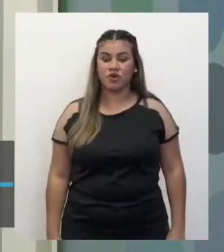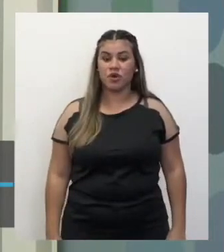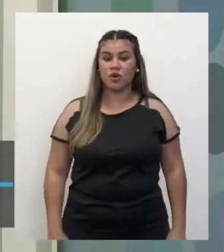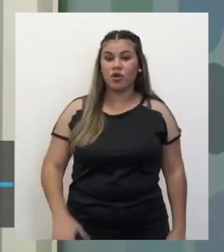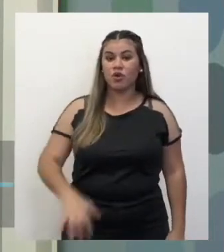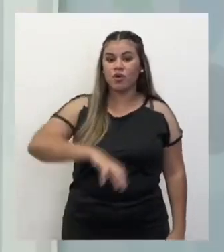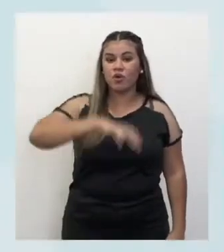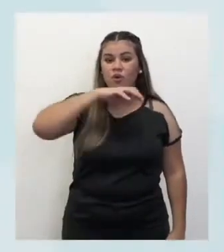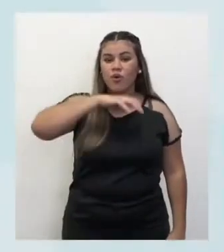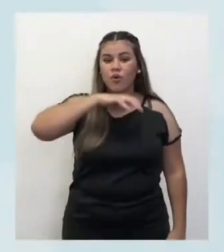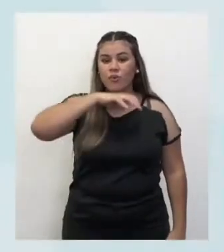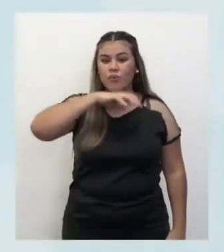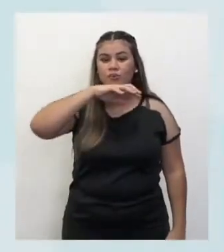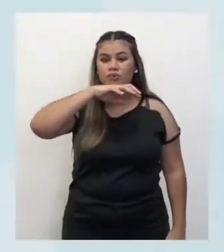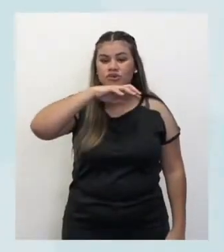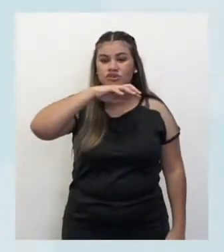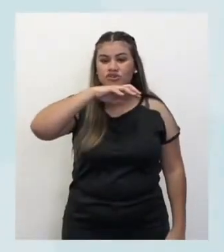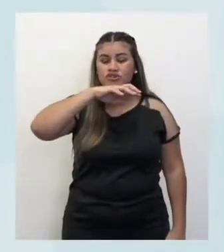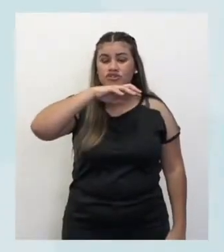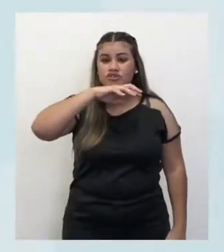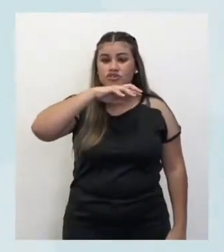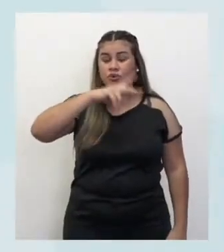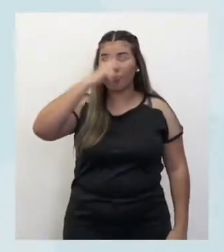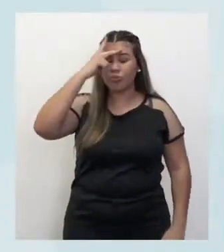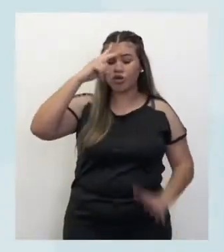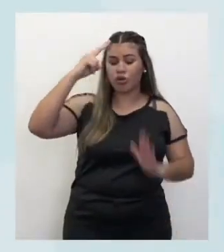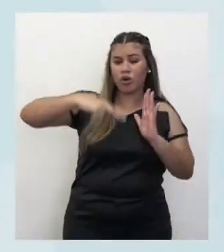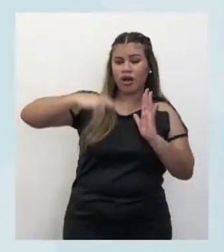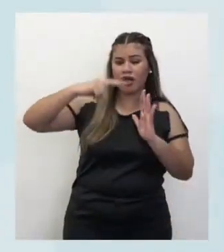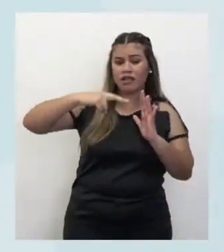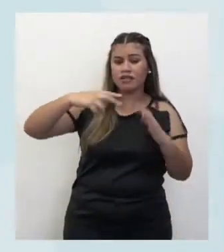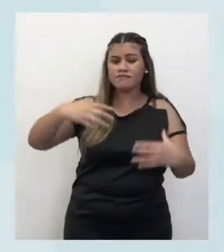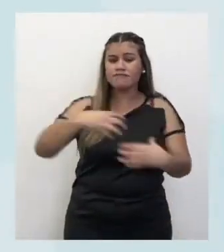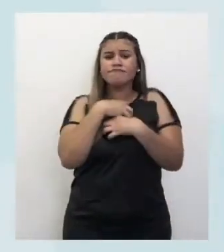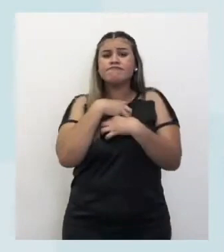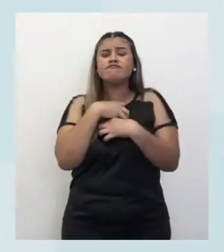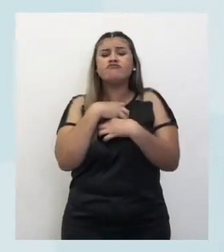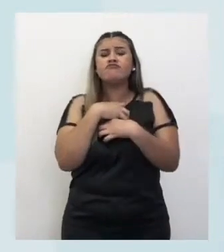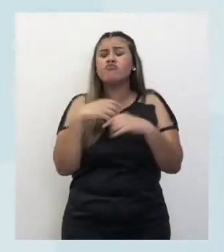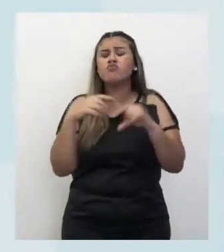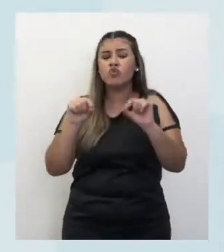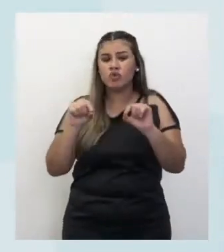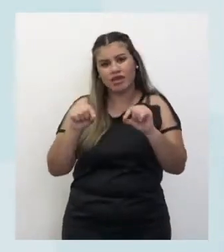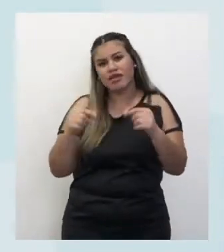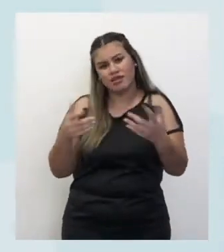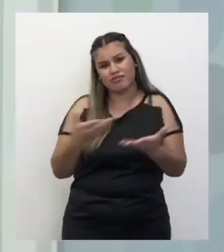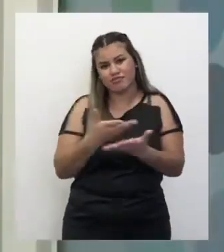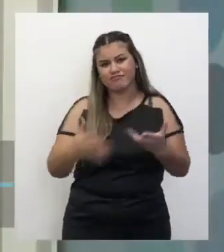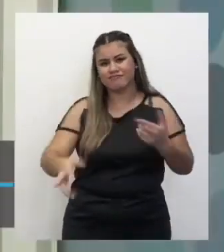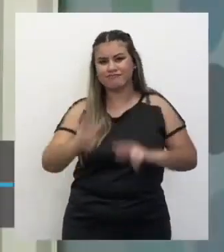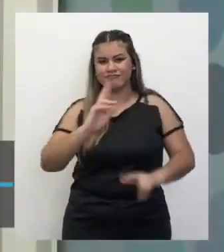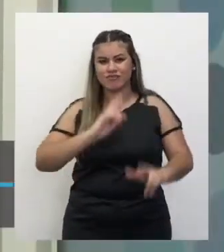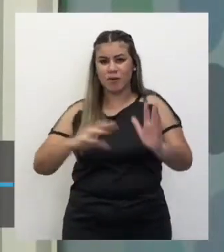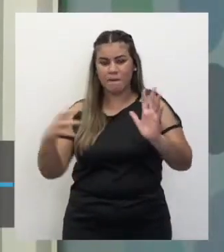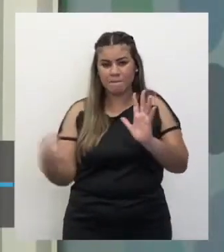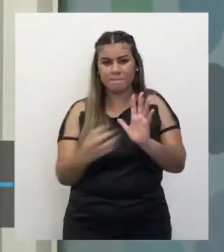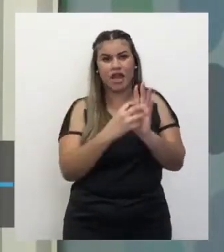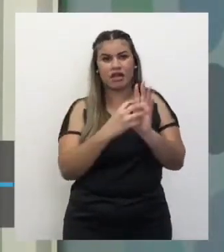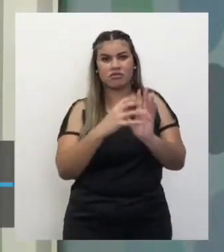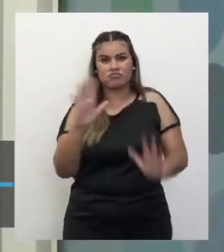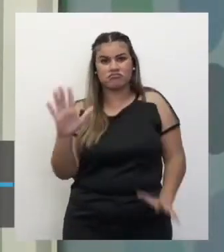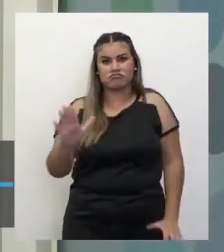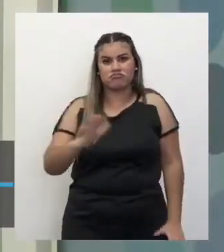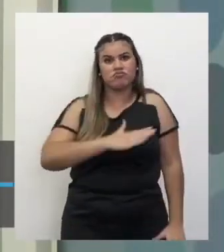bicho causa qual efeito no eu lírico? Comprovem com elementos do texto, né? Foi isso, né? Esse impacto, esse